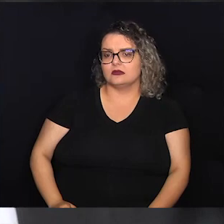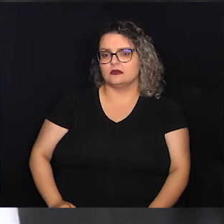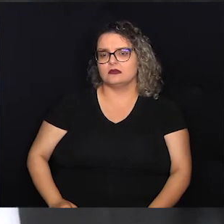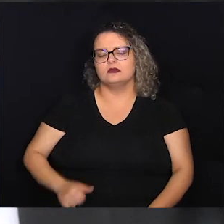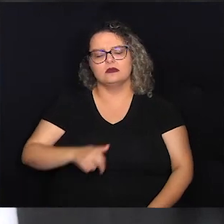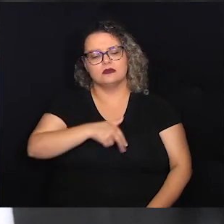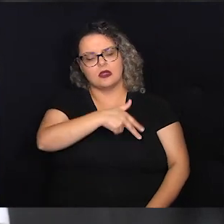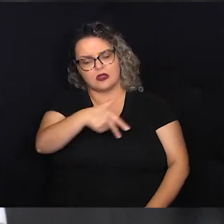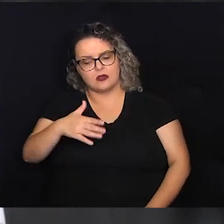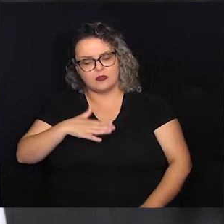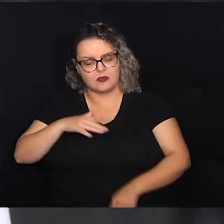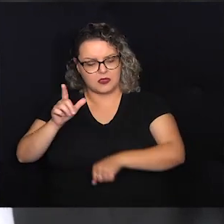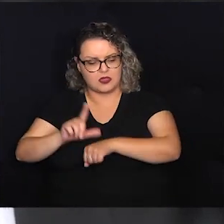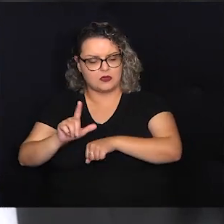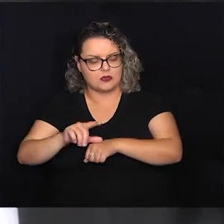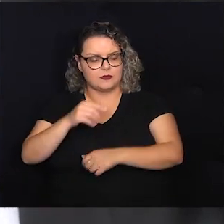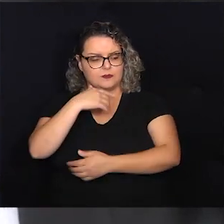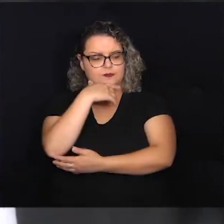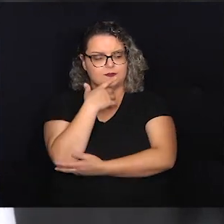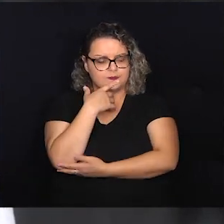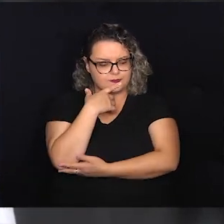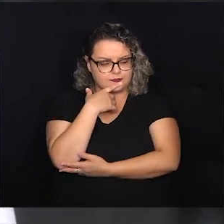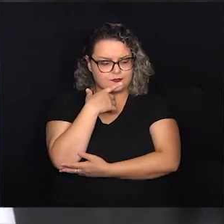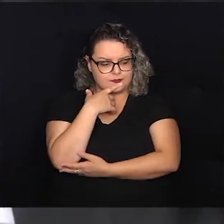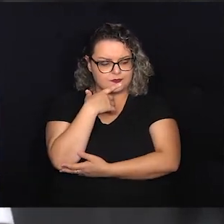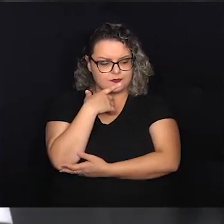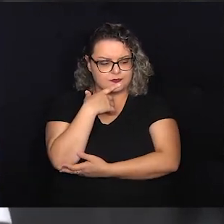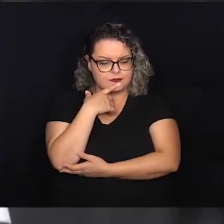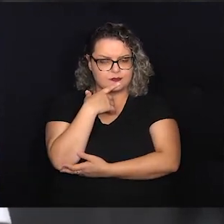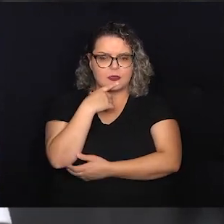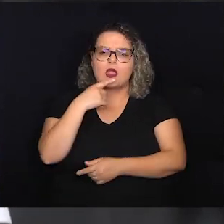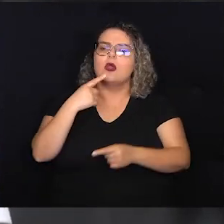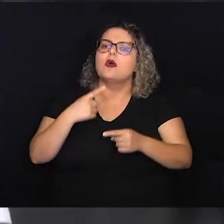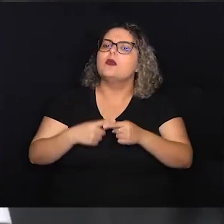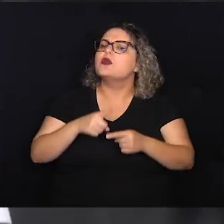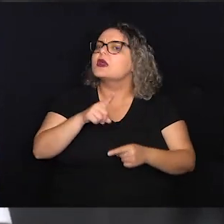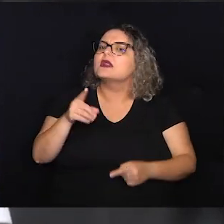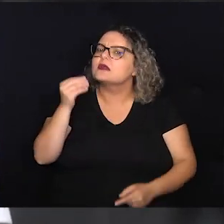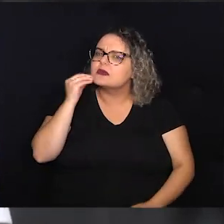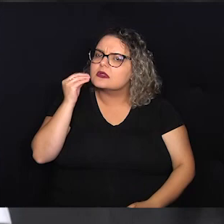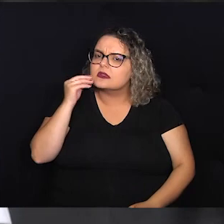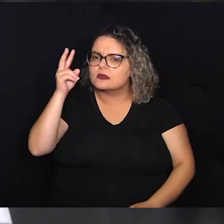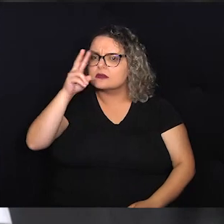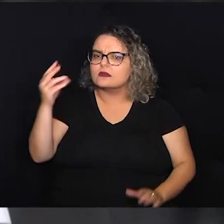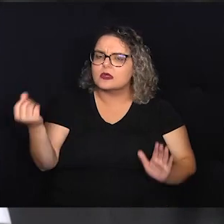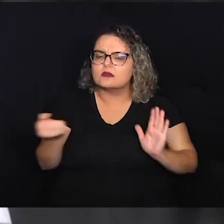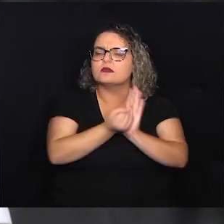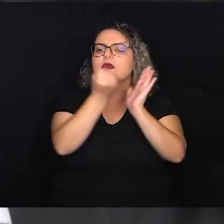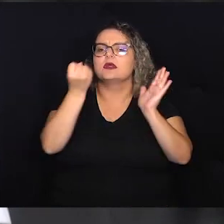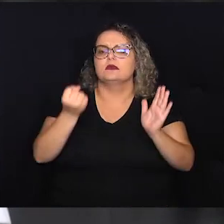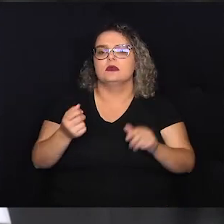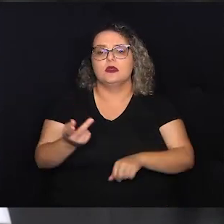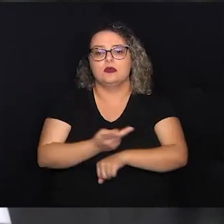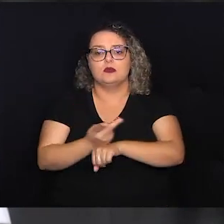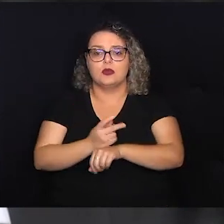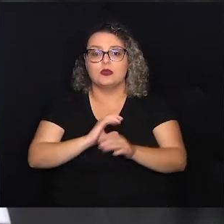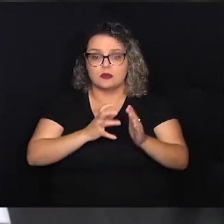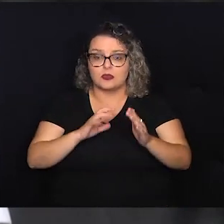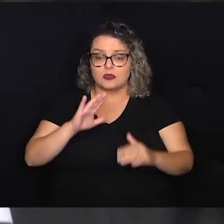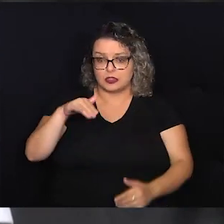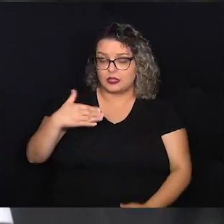descendo para o meu comércio, eu falei: por que não tentar deixar um legado? Aí procurei um partido